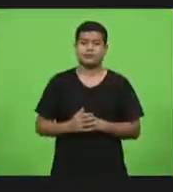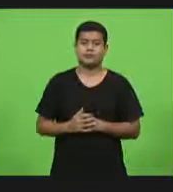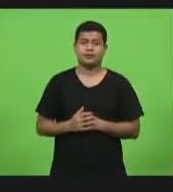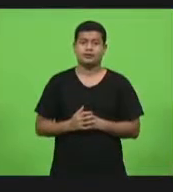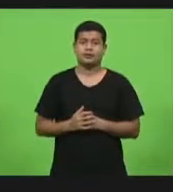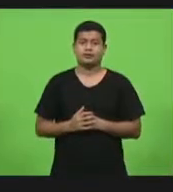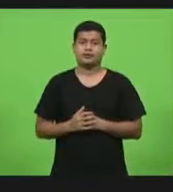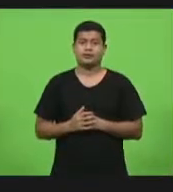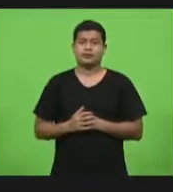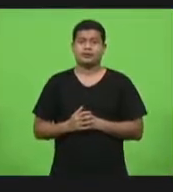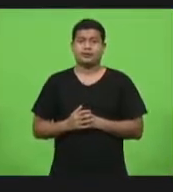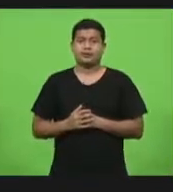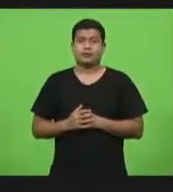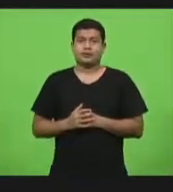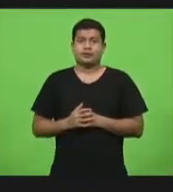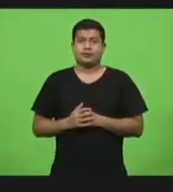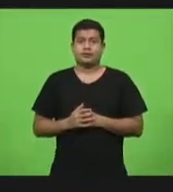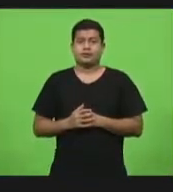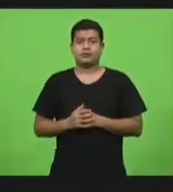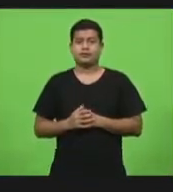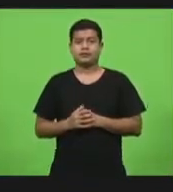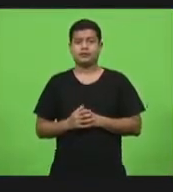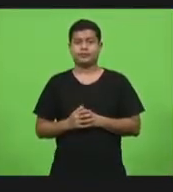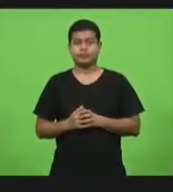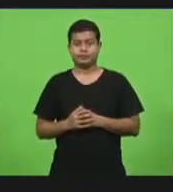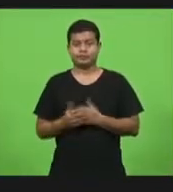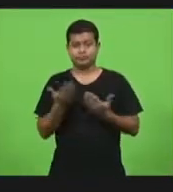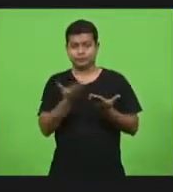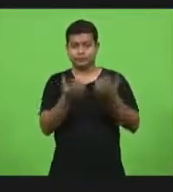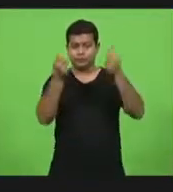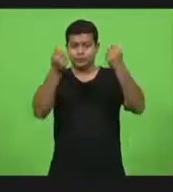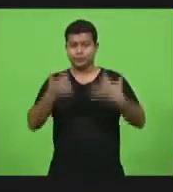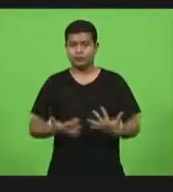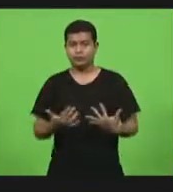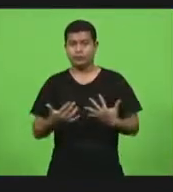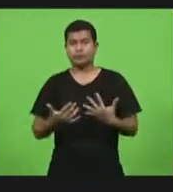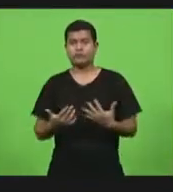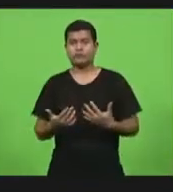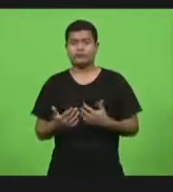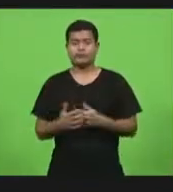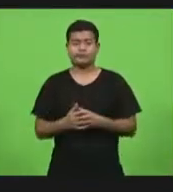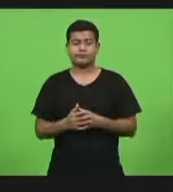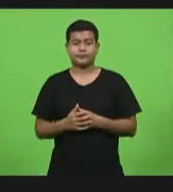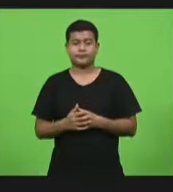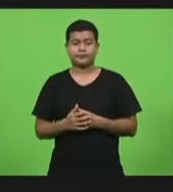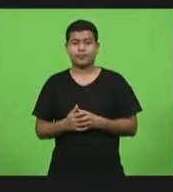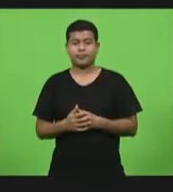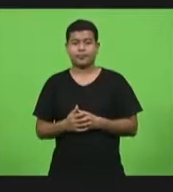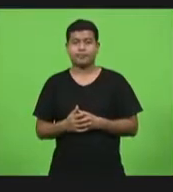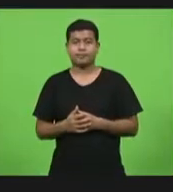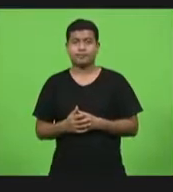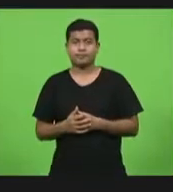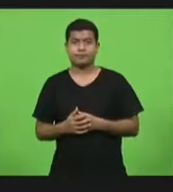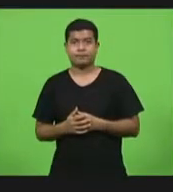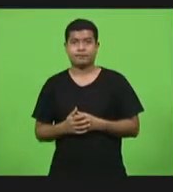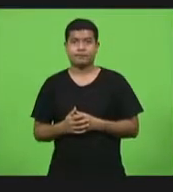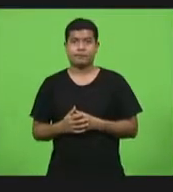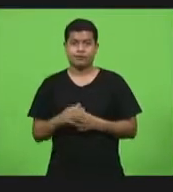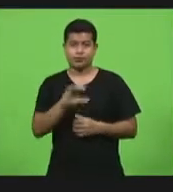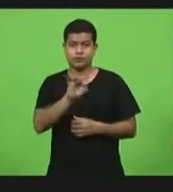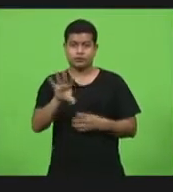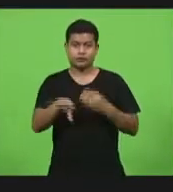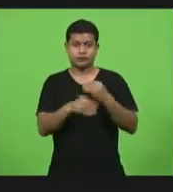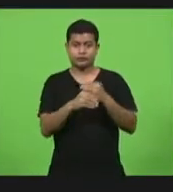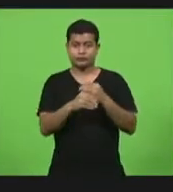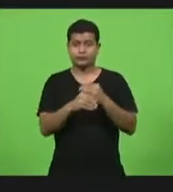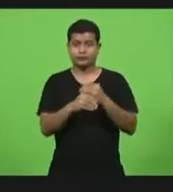Muito obrigado, senhor secretário. E outra coisa, sua janela de transferência, né? Pode prosseguir. Só complementando ali sobre a janela de